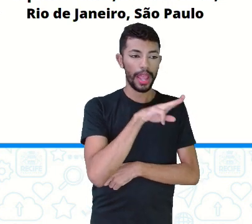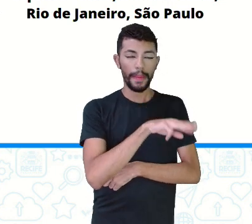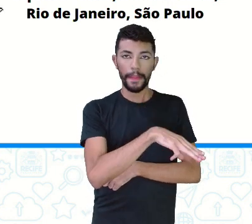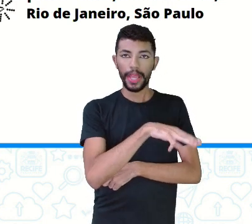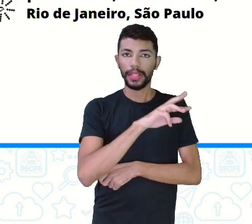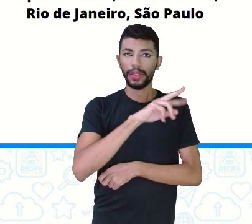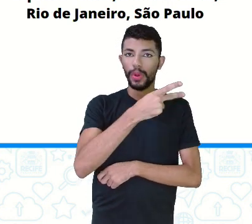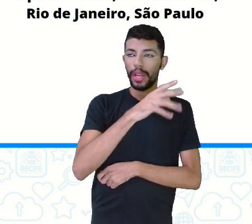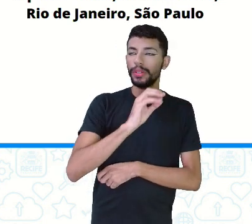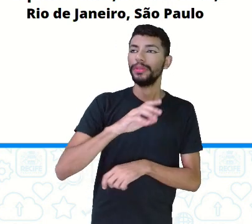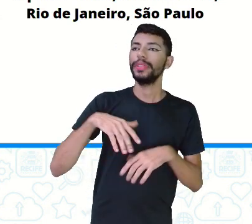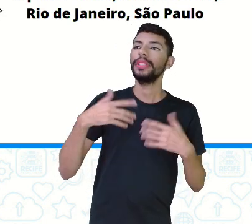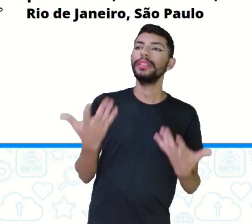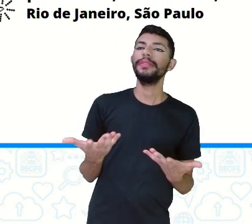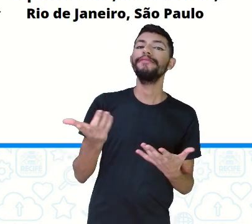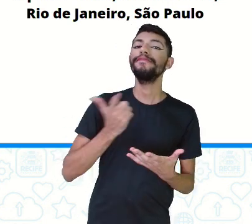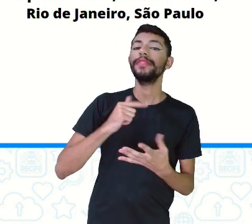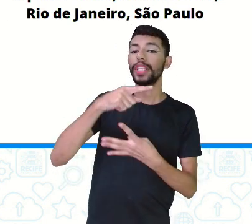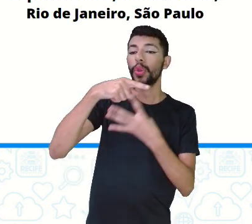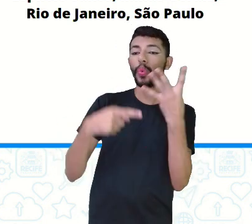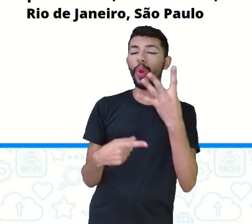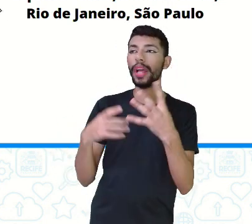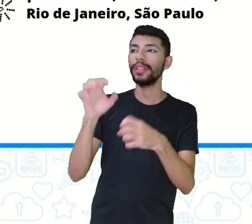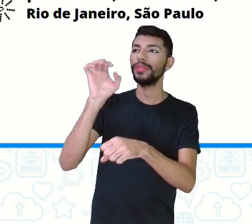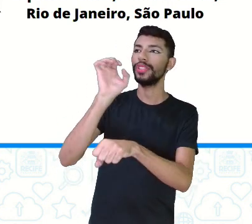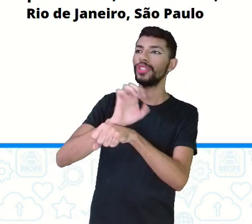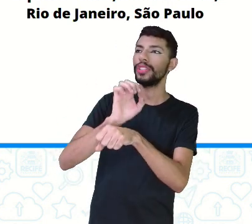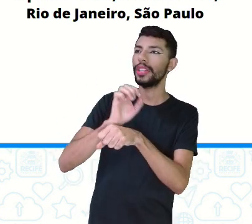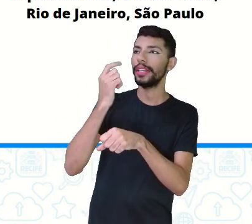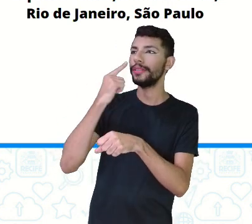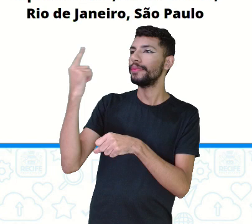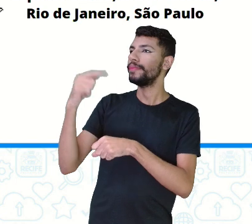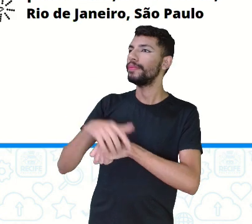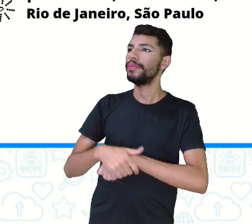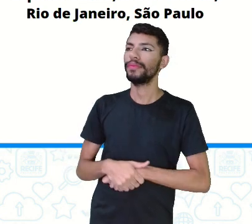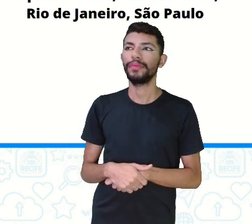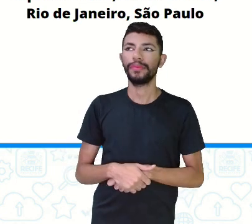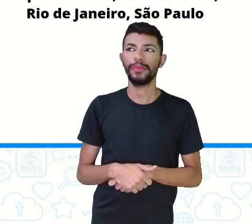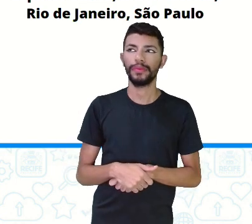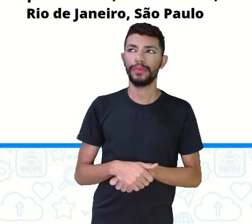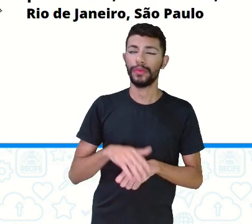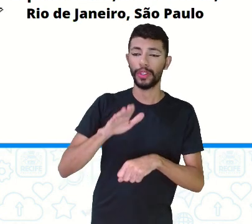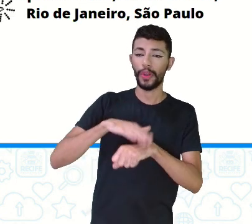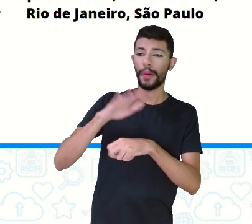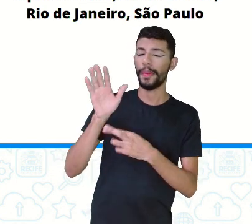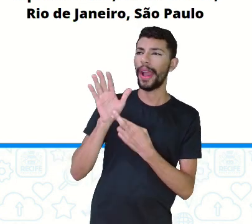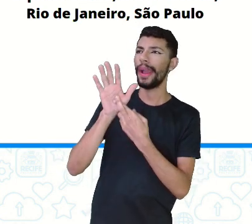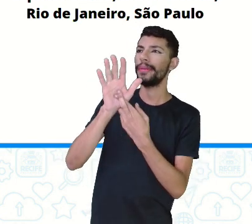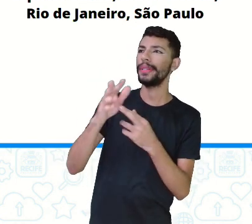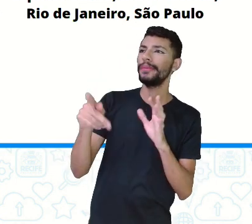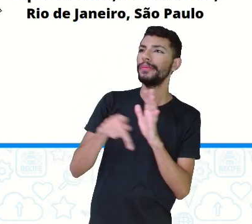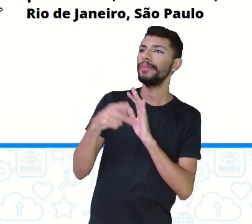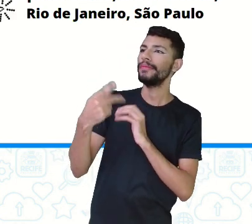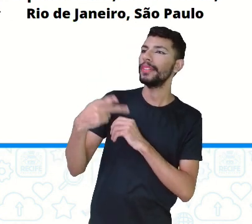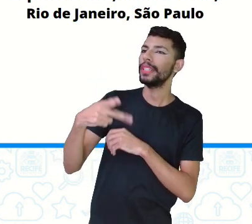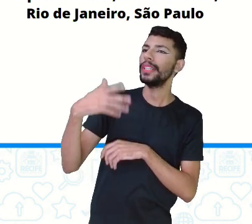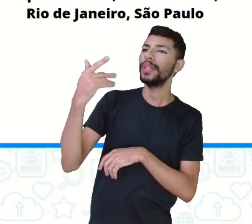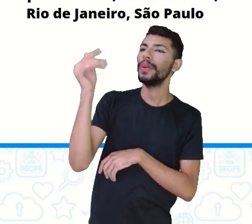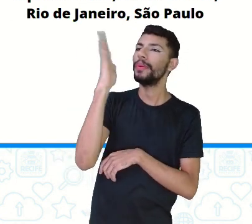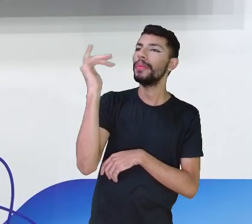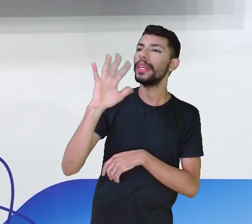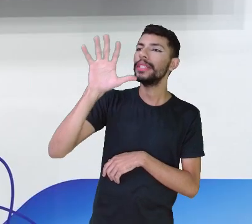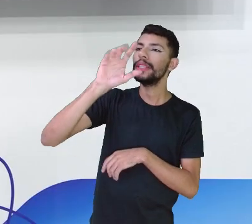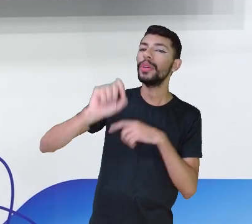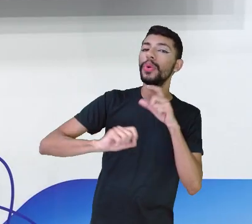km² e é composta por 4 estados, 2 deles os mais representativos do Brasil no que tange